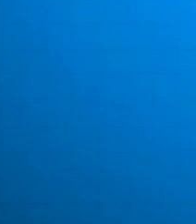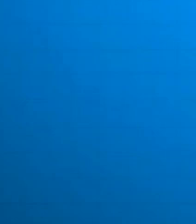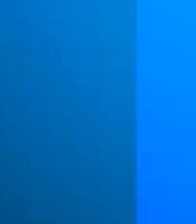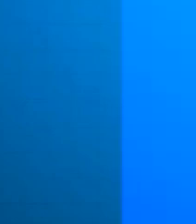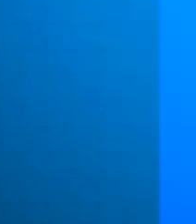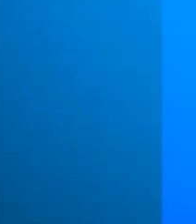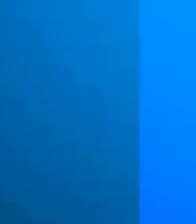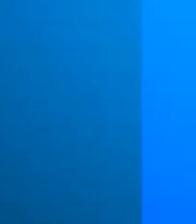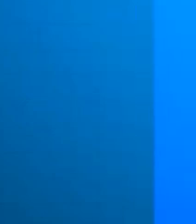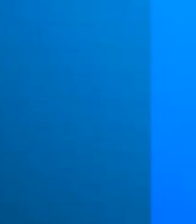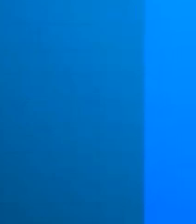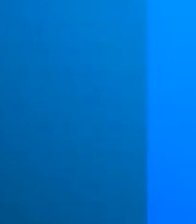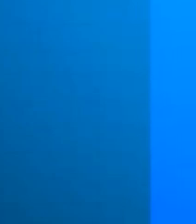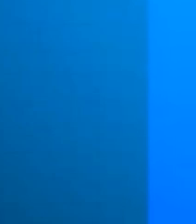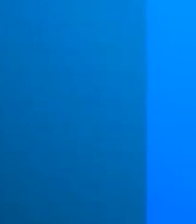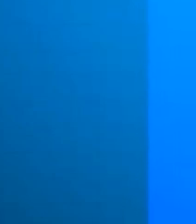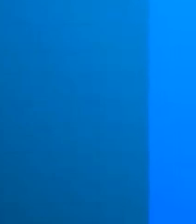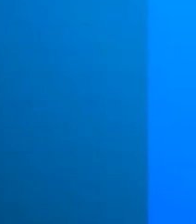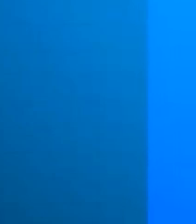E aí